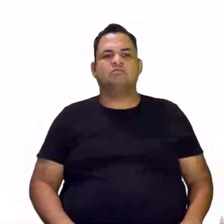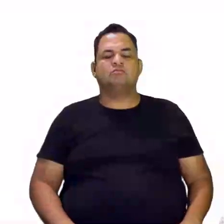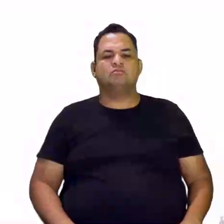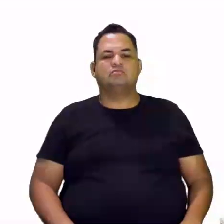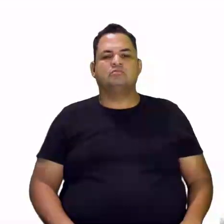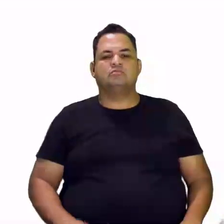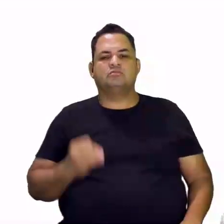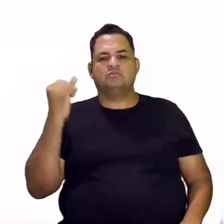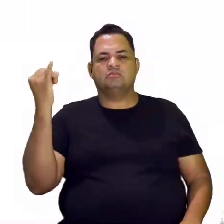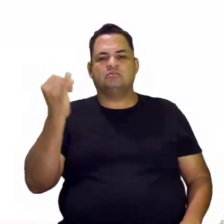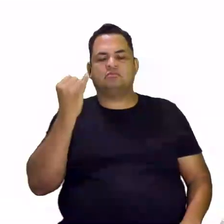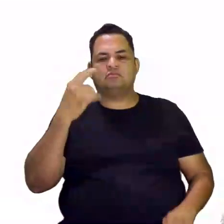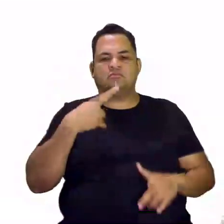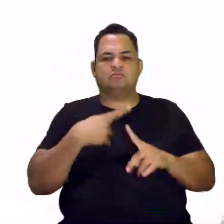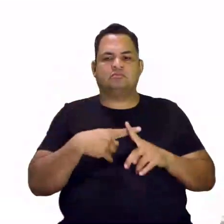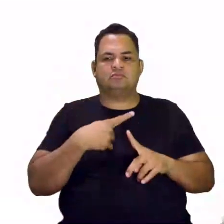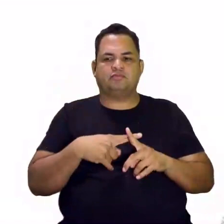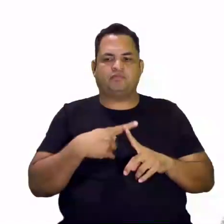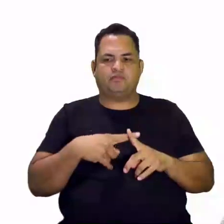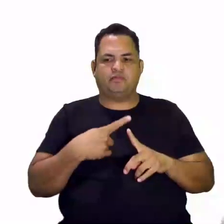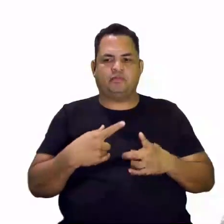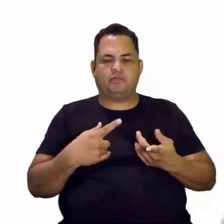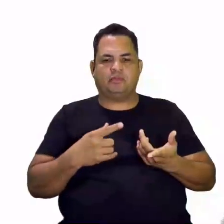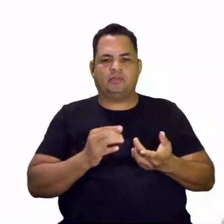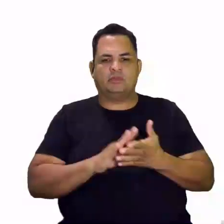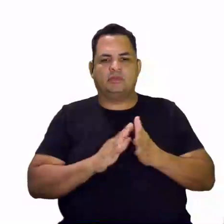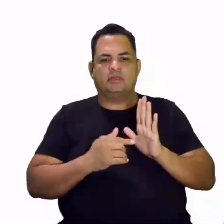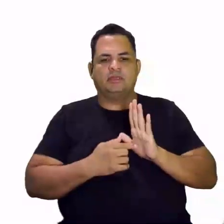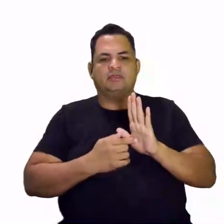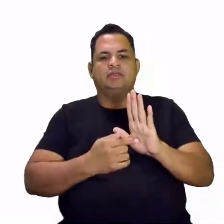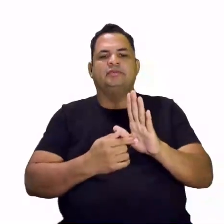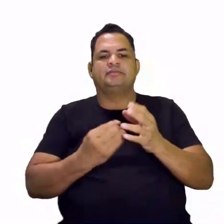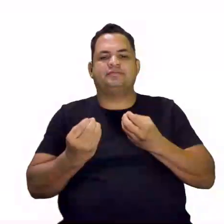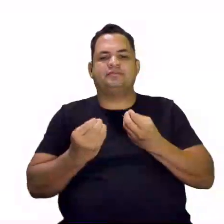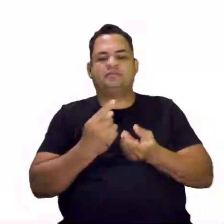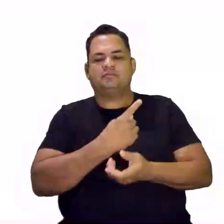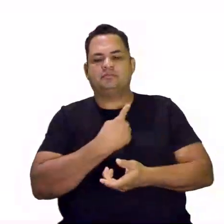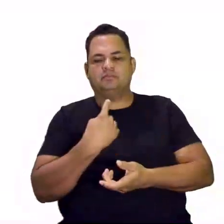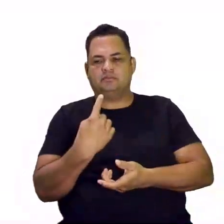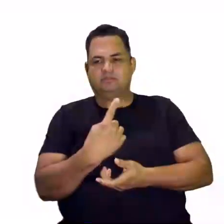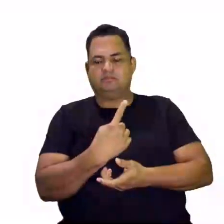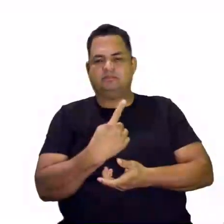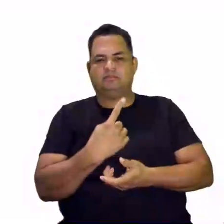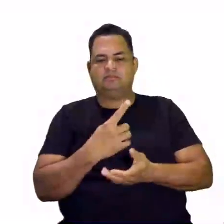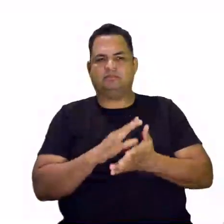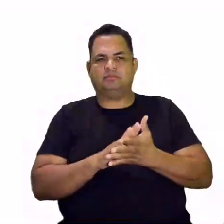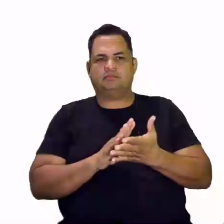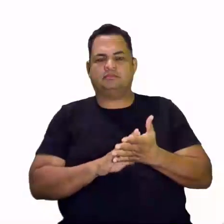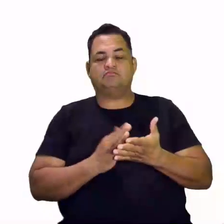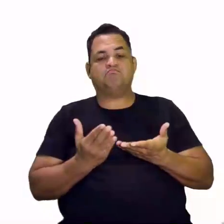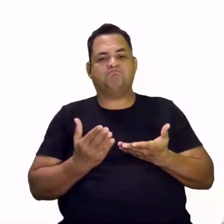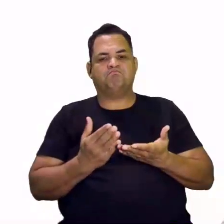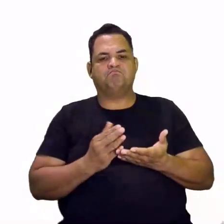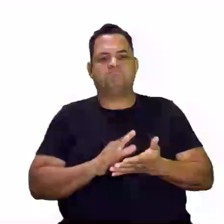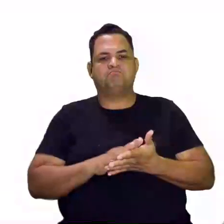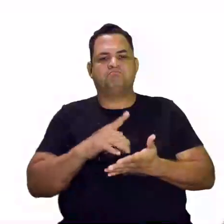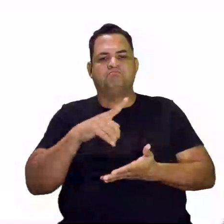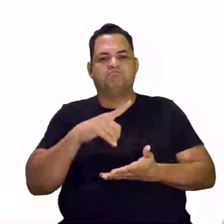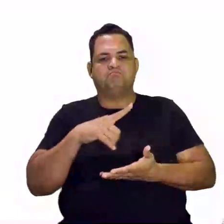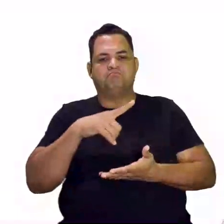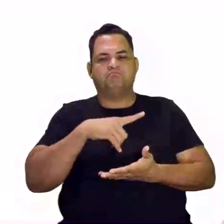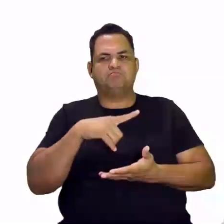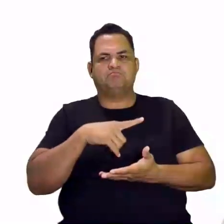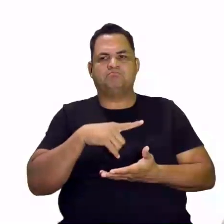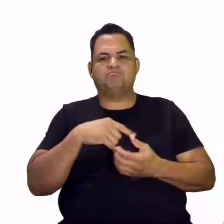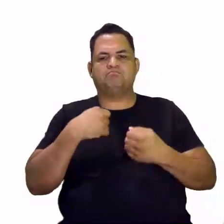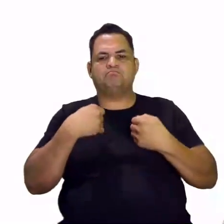isso foi muito importante porque mostrou para a gente que muita coisa